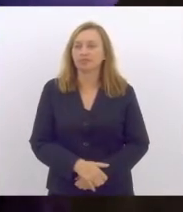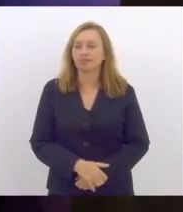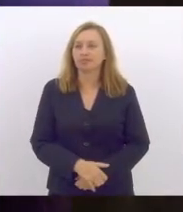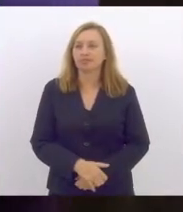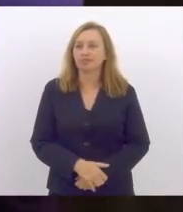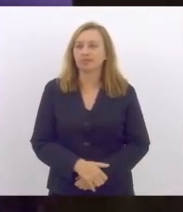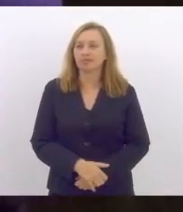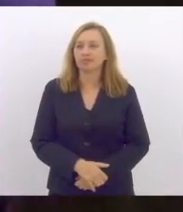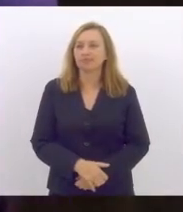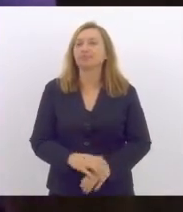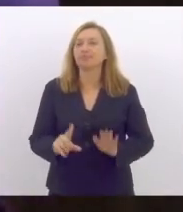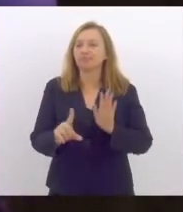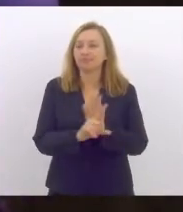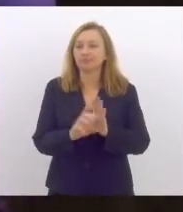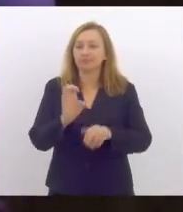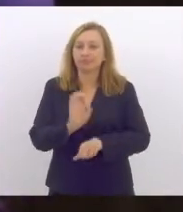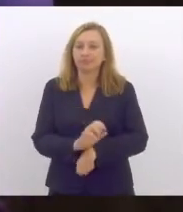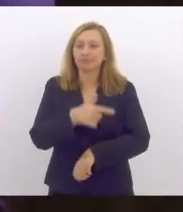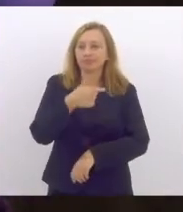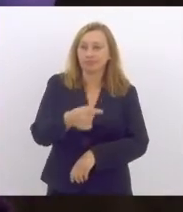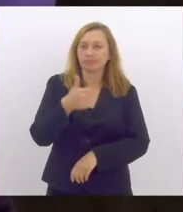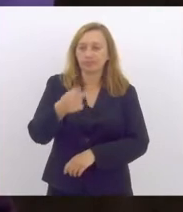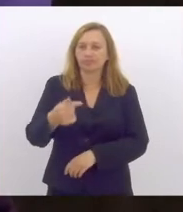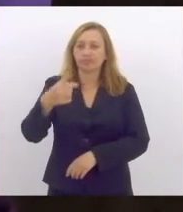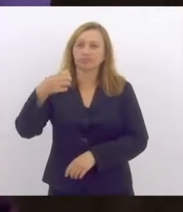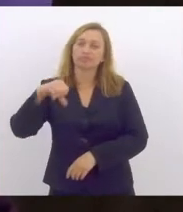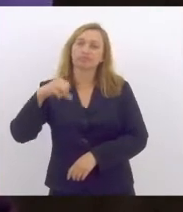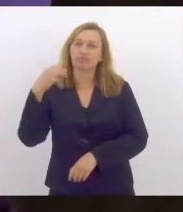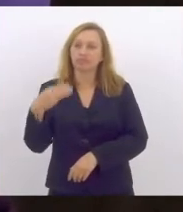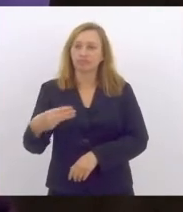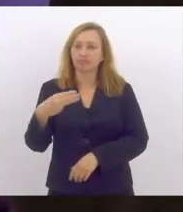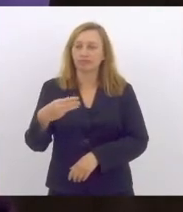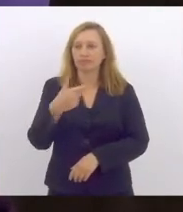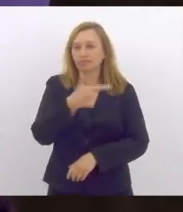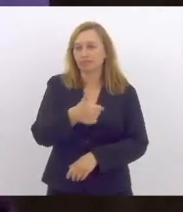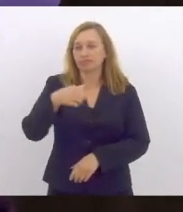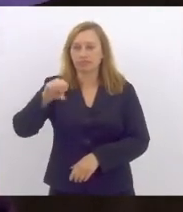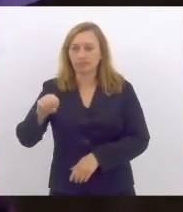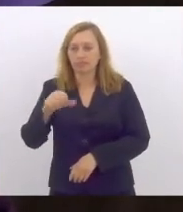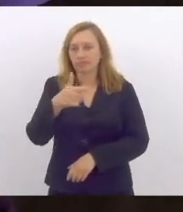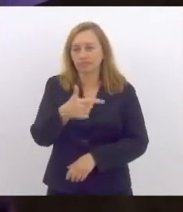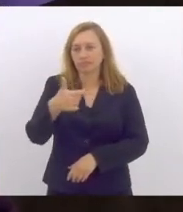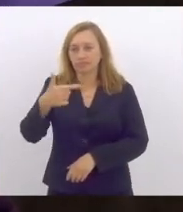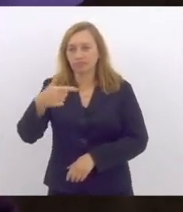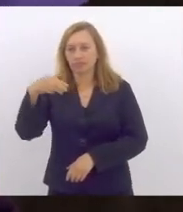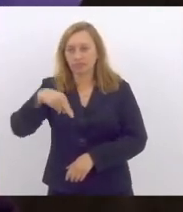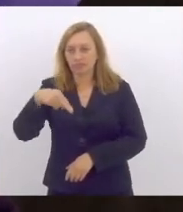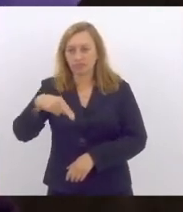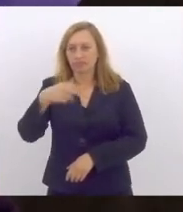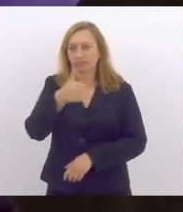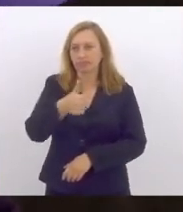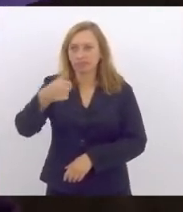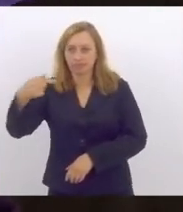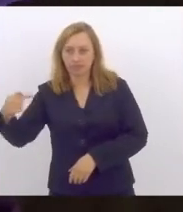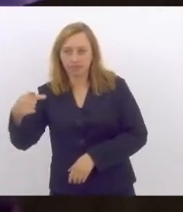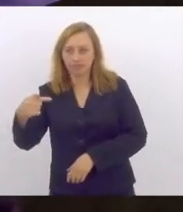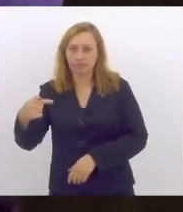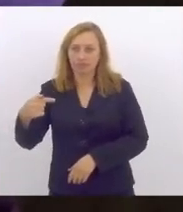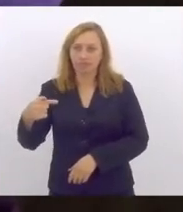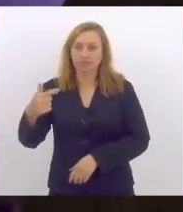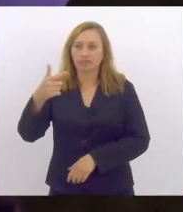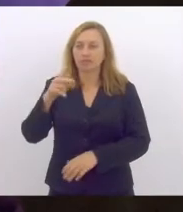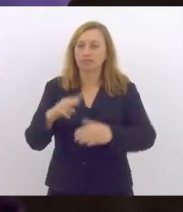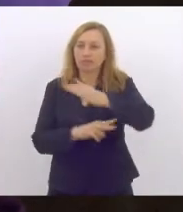Fica revocada a Lei Estadual 7793, de 28 de novembro de 2017, a lei que denominava só Ponte